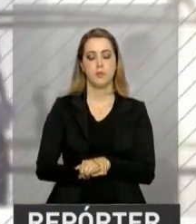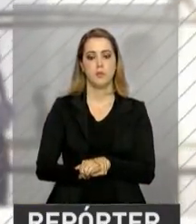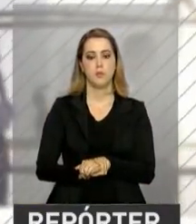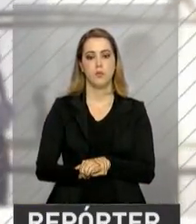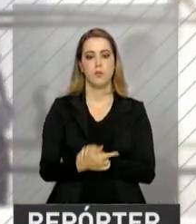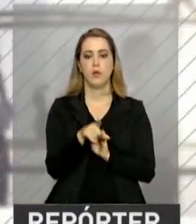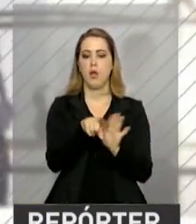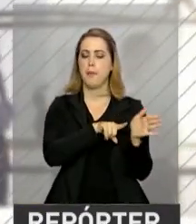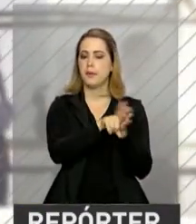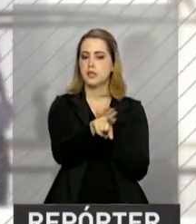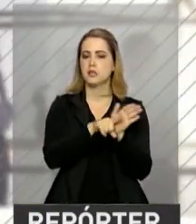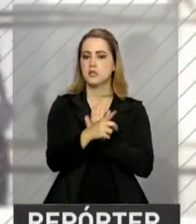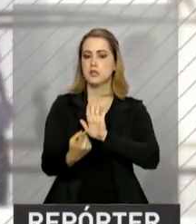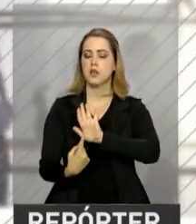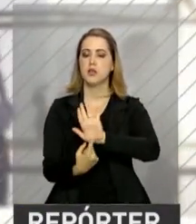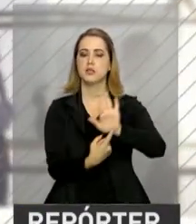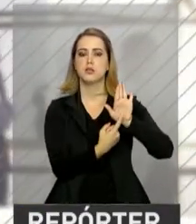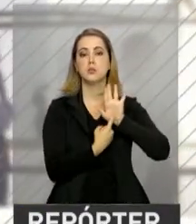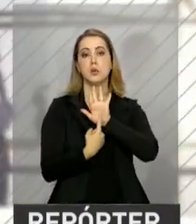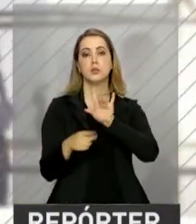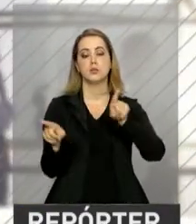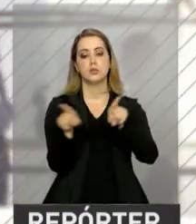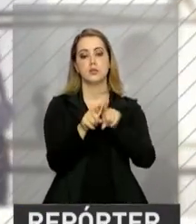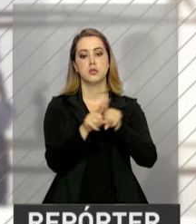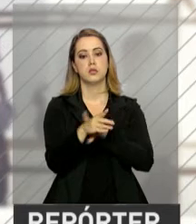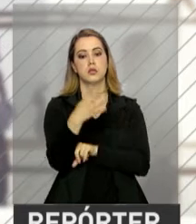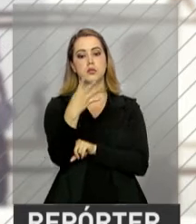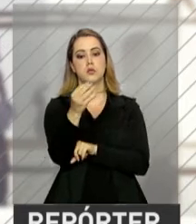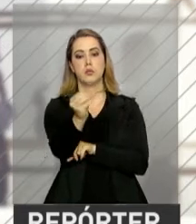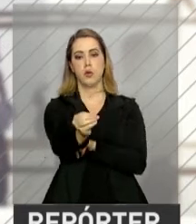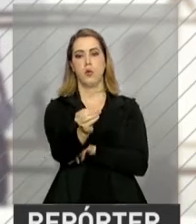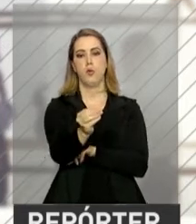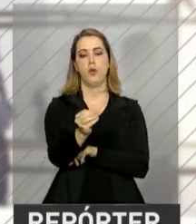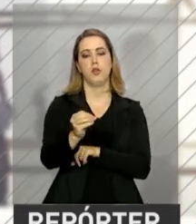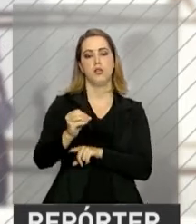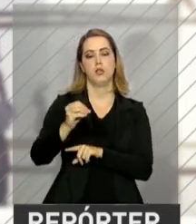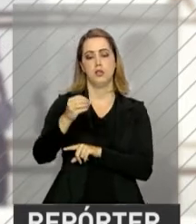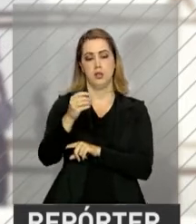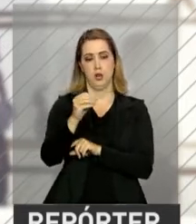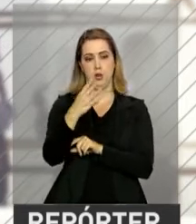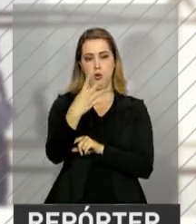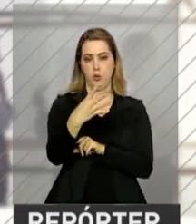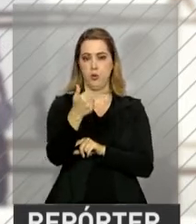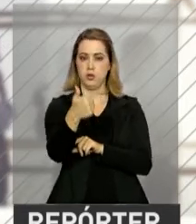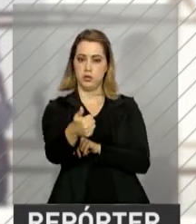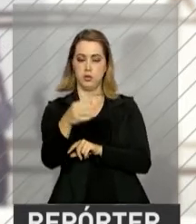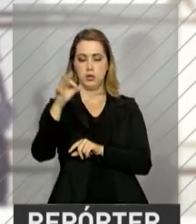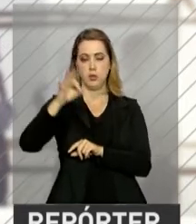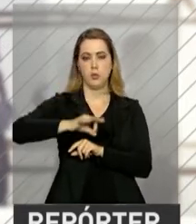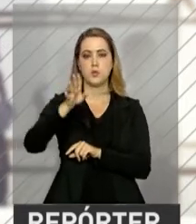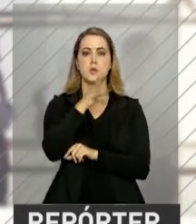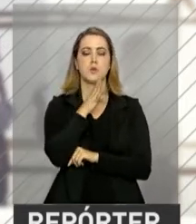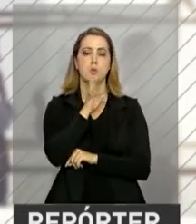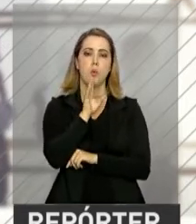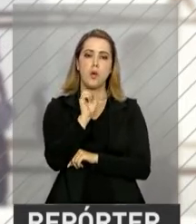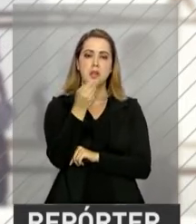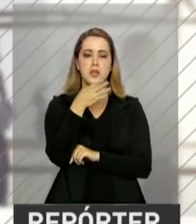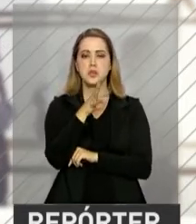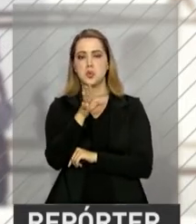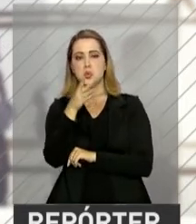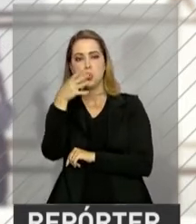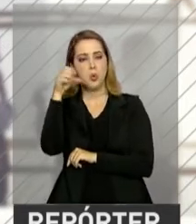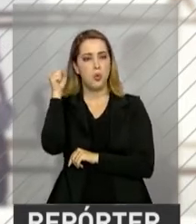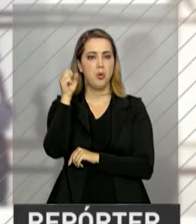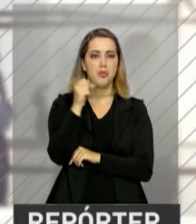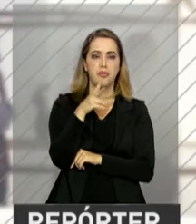levantamento também mostra que quase 41% dos entrevistados conhecem ou ouviram falar da pec que limita os gastos públicos os